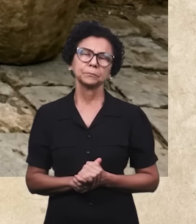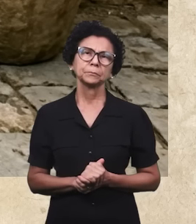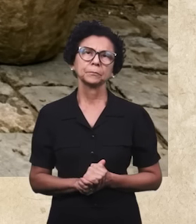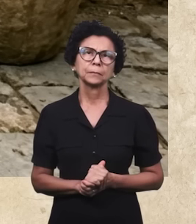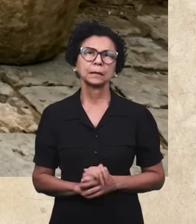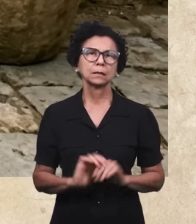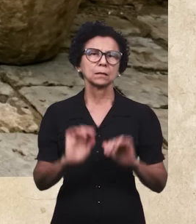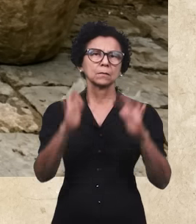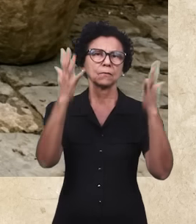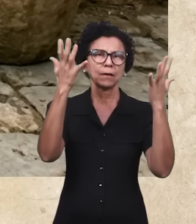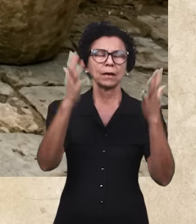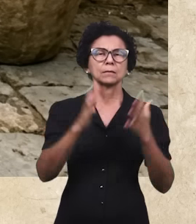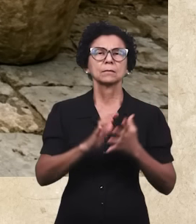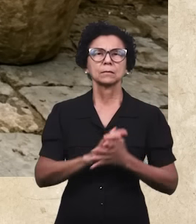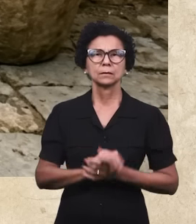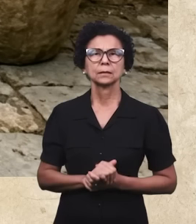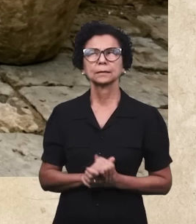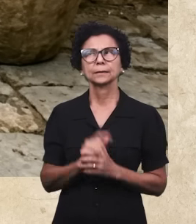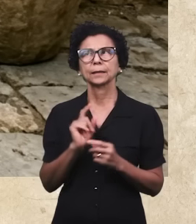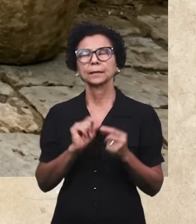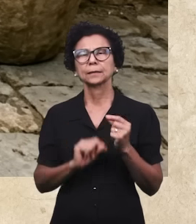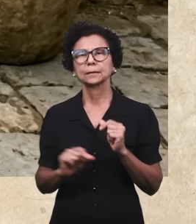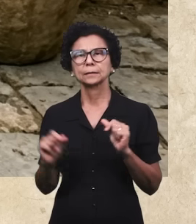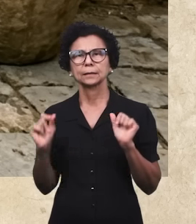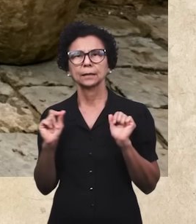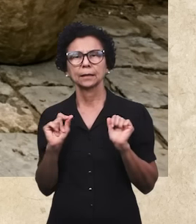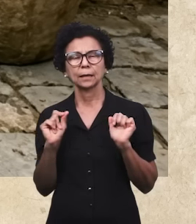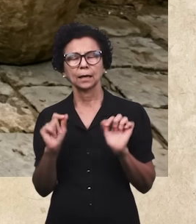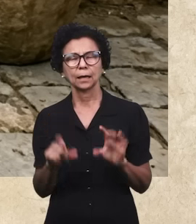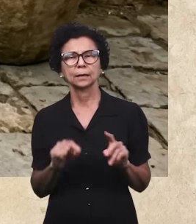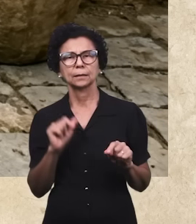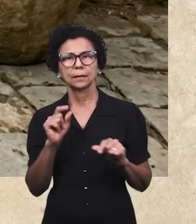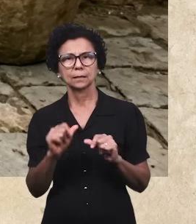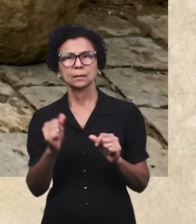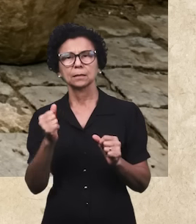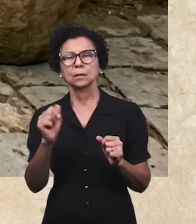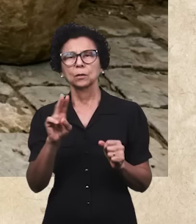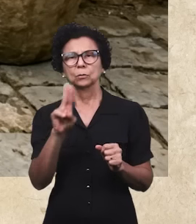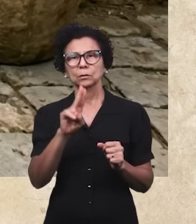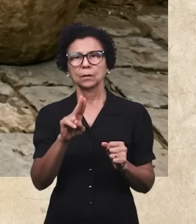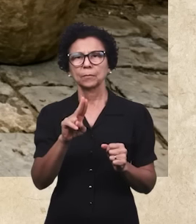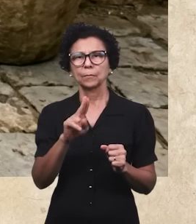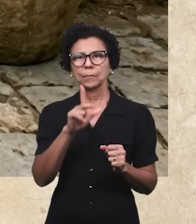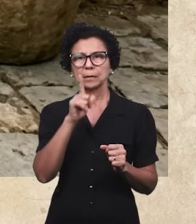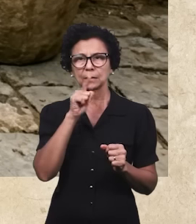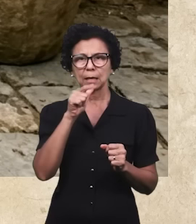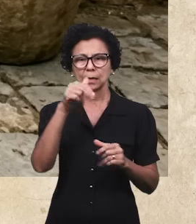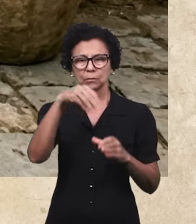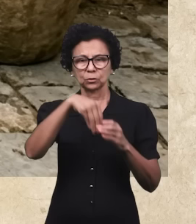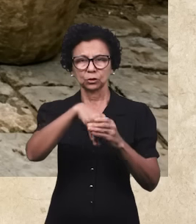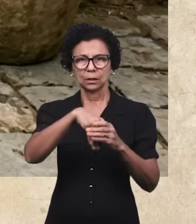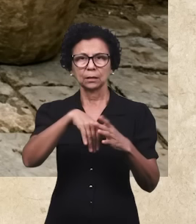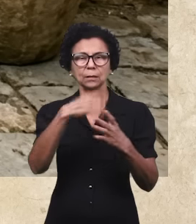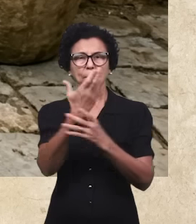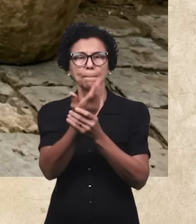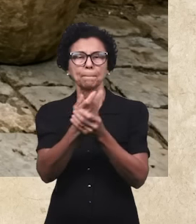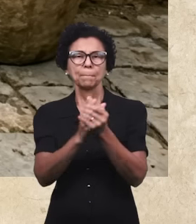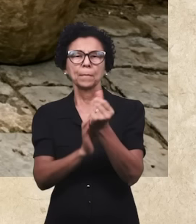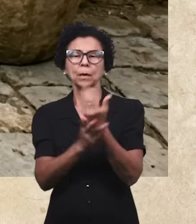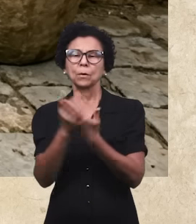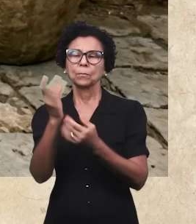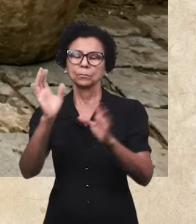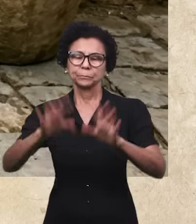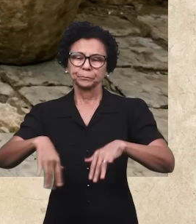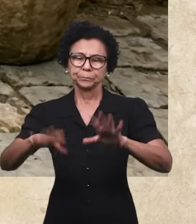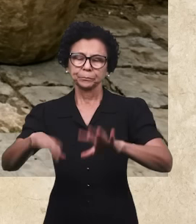é? as talhas, as mãos, né? E eles usavam